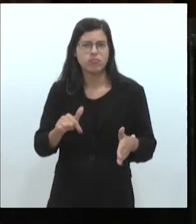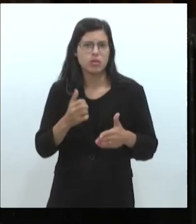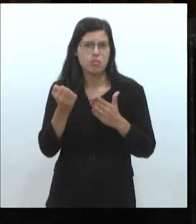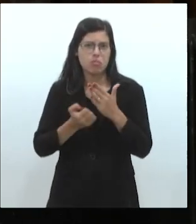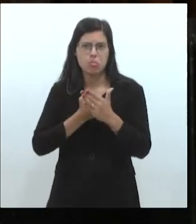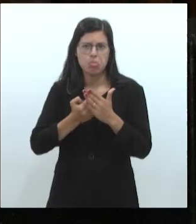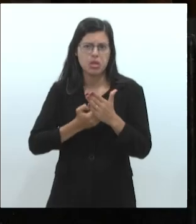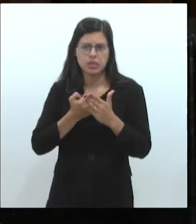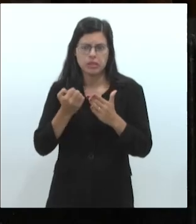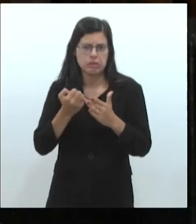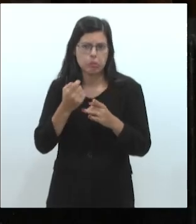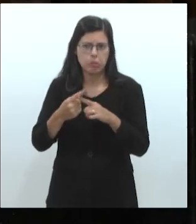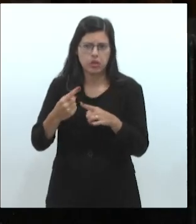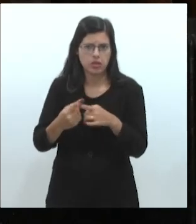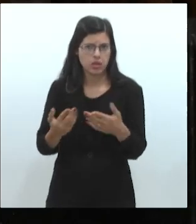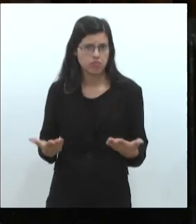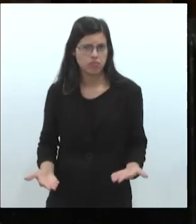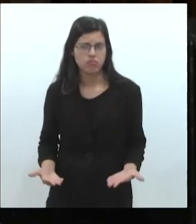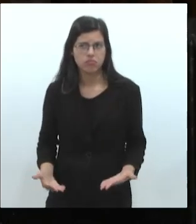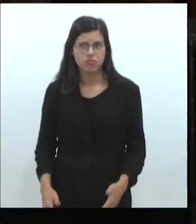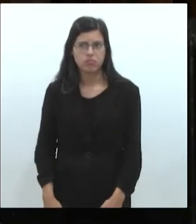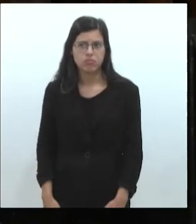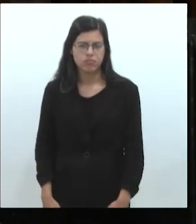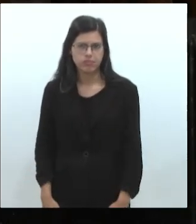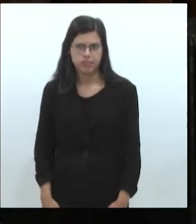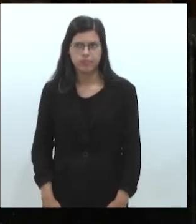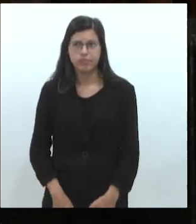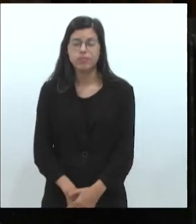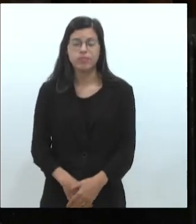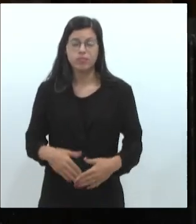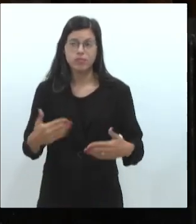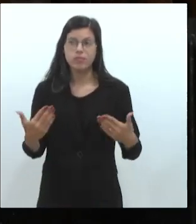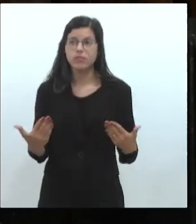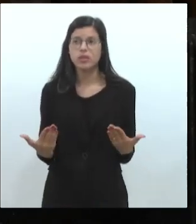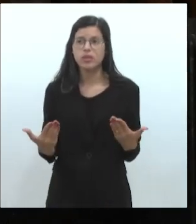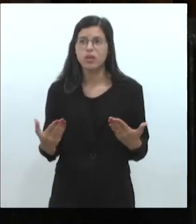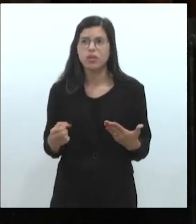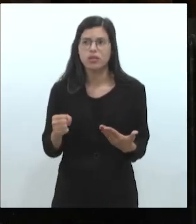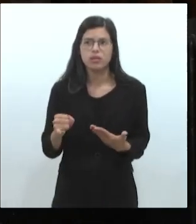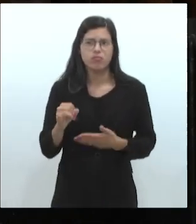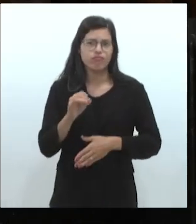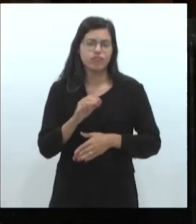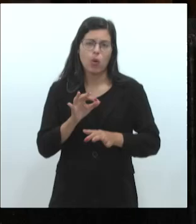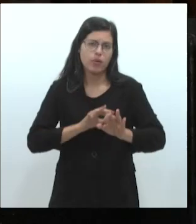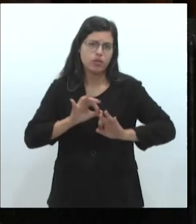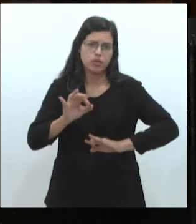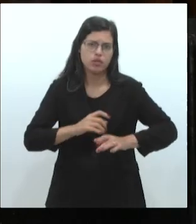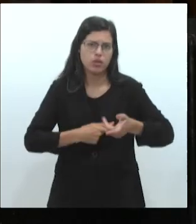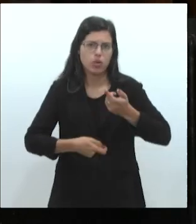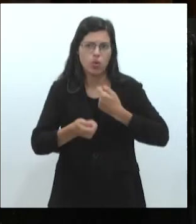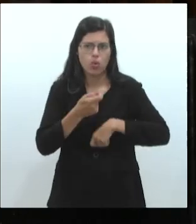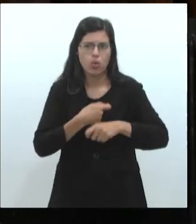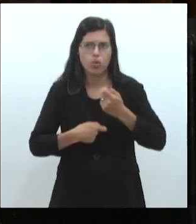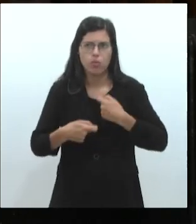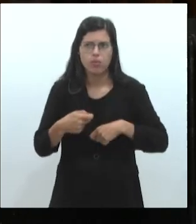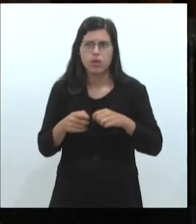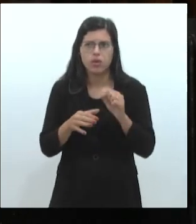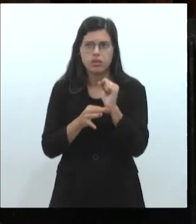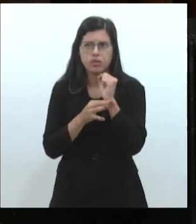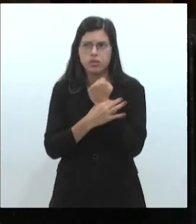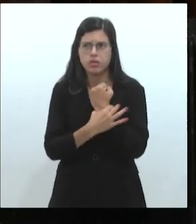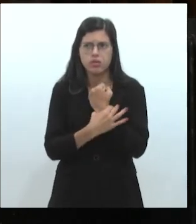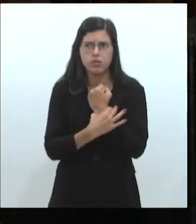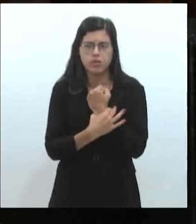você vai assumir esse risco? Então, se não está cuidando da economia, não está cuidando da segurança, até onde eu sei,